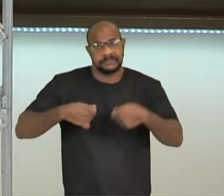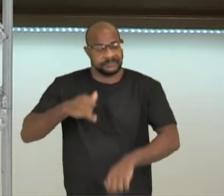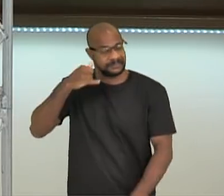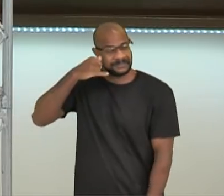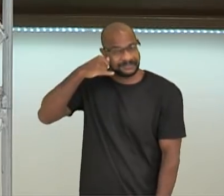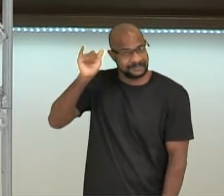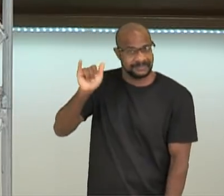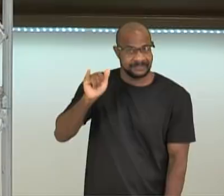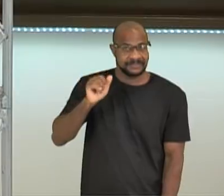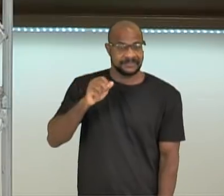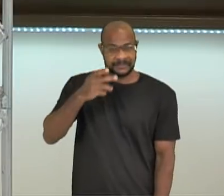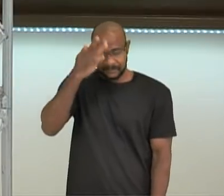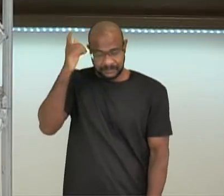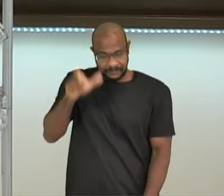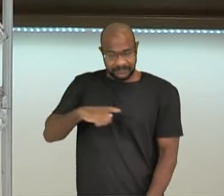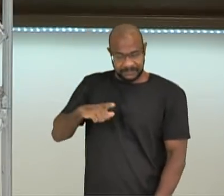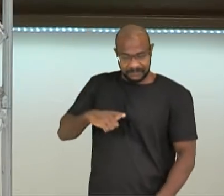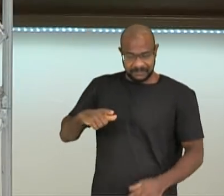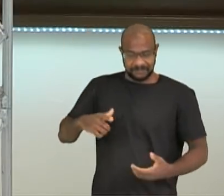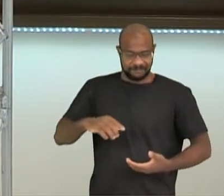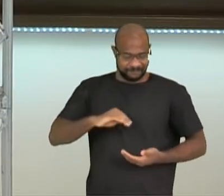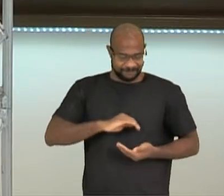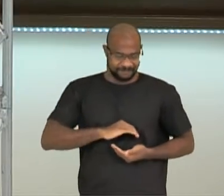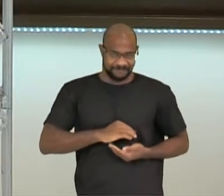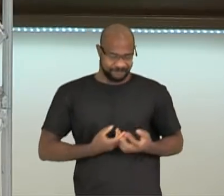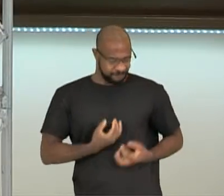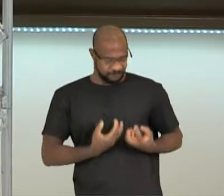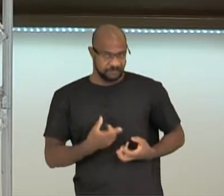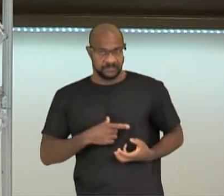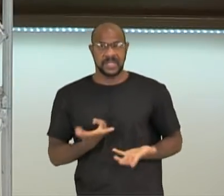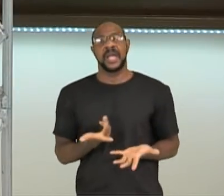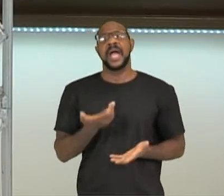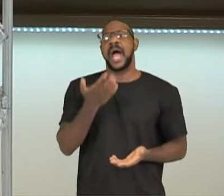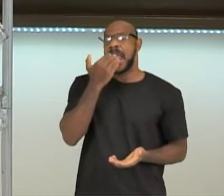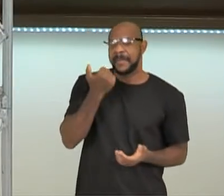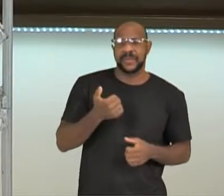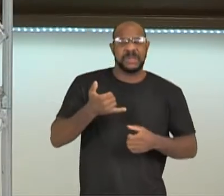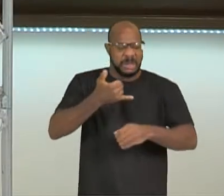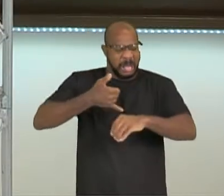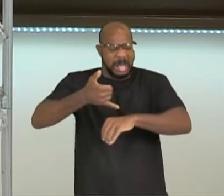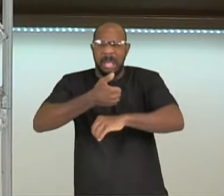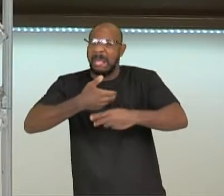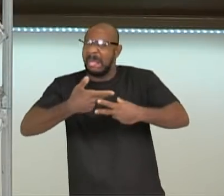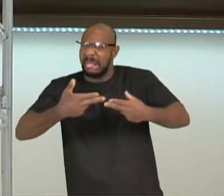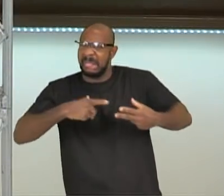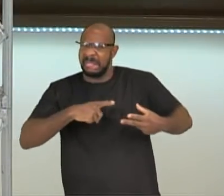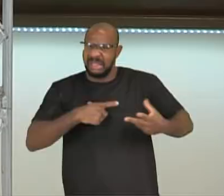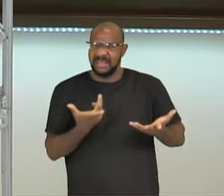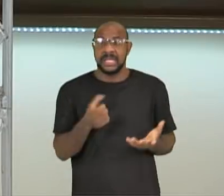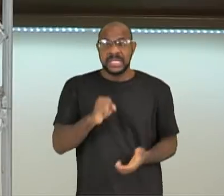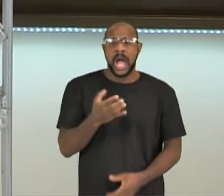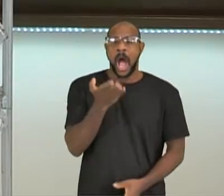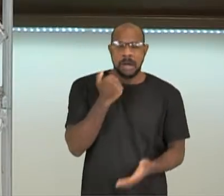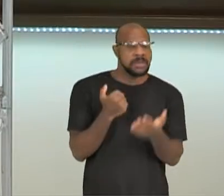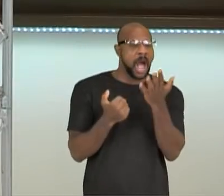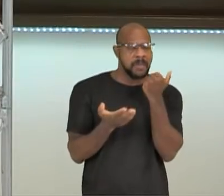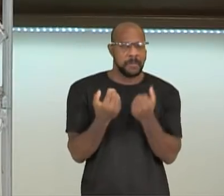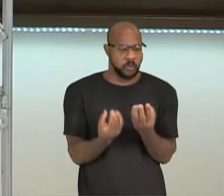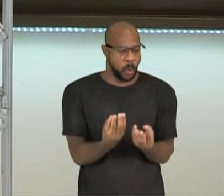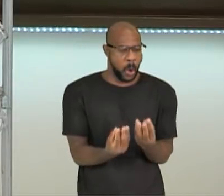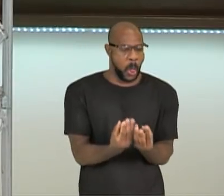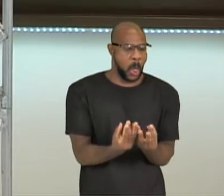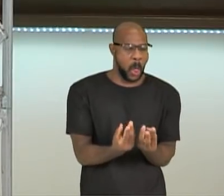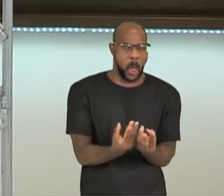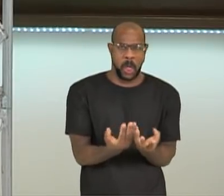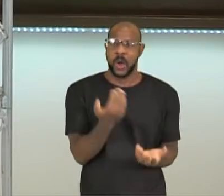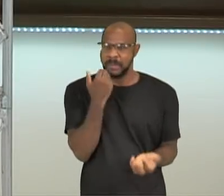que sofre de gastrite são aqueles muito gordurosos, porque quando nós consumimos mais gorduras, é natural que o nosso